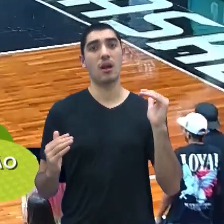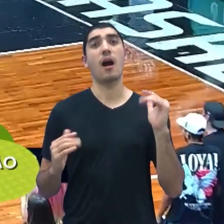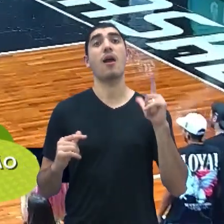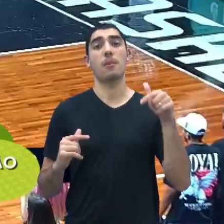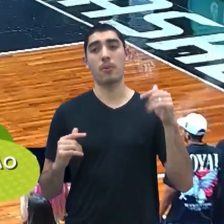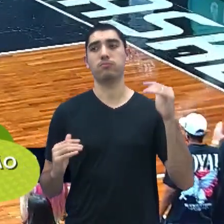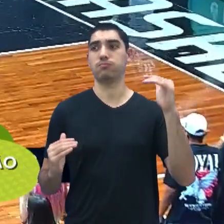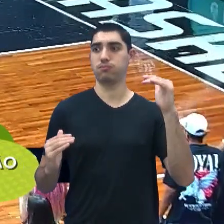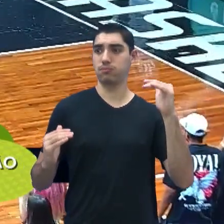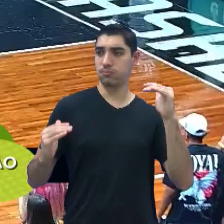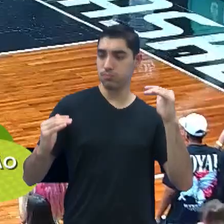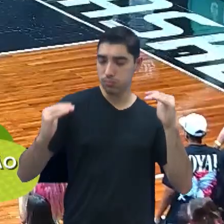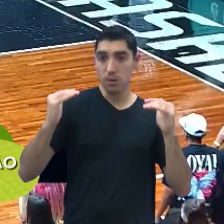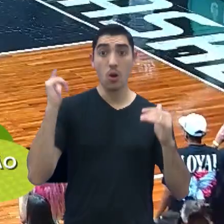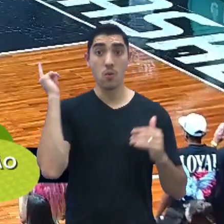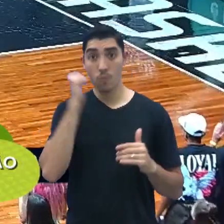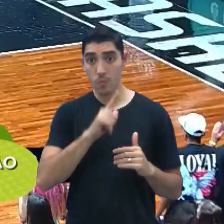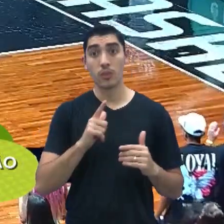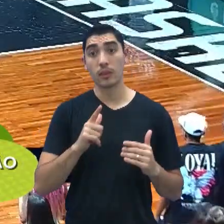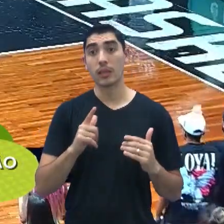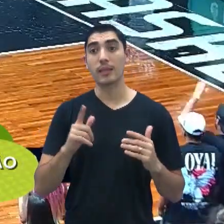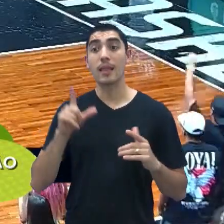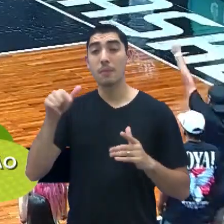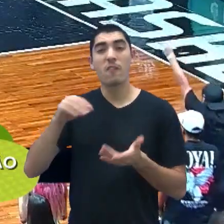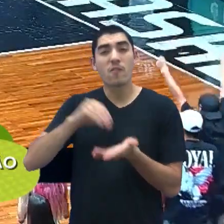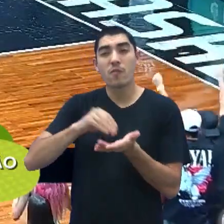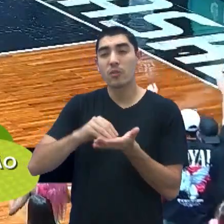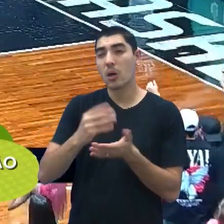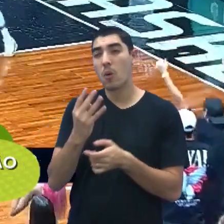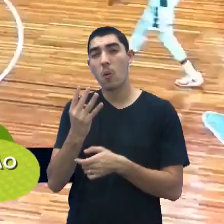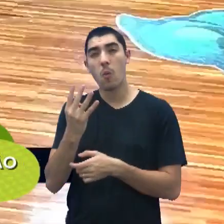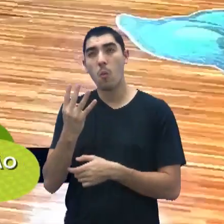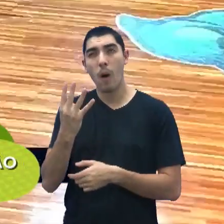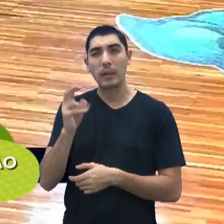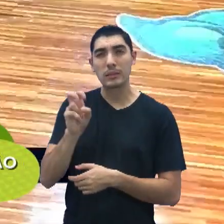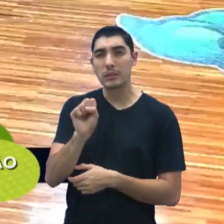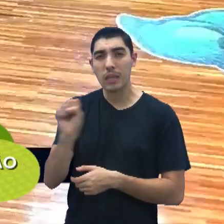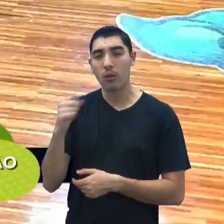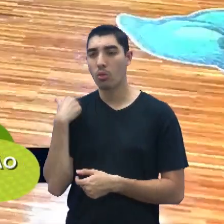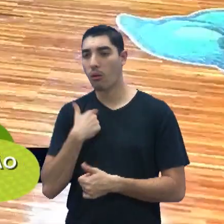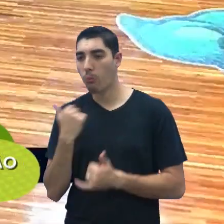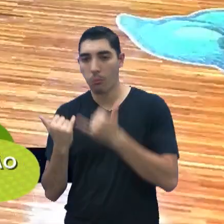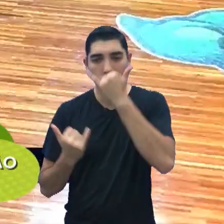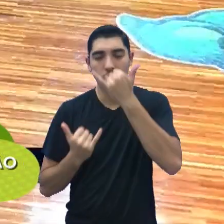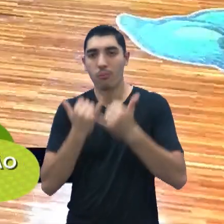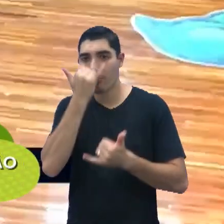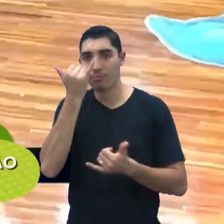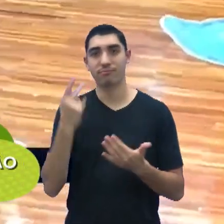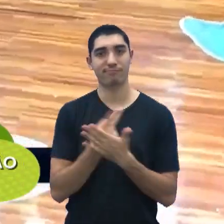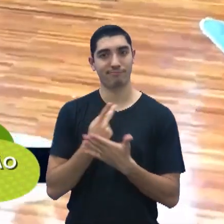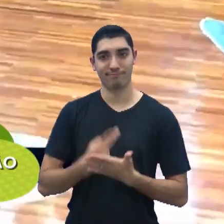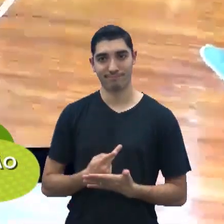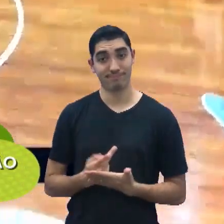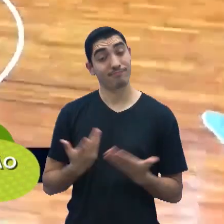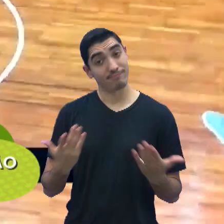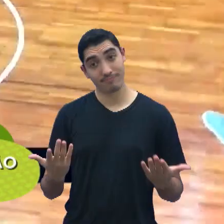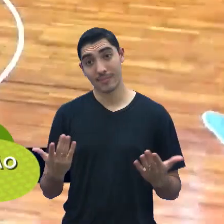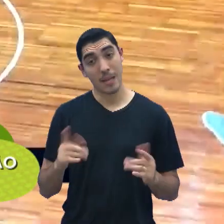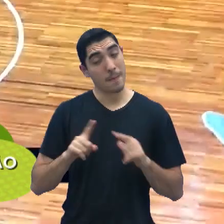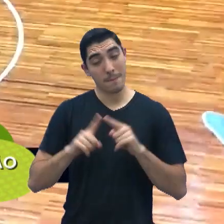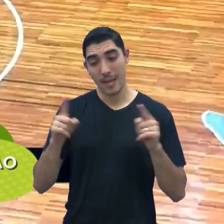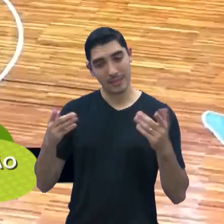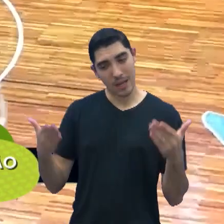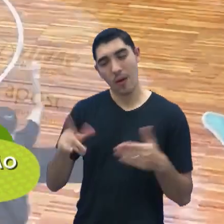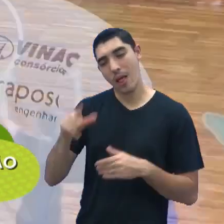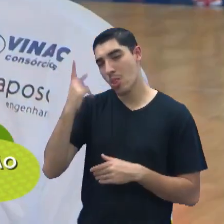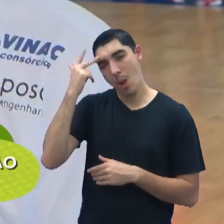jogo na mão, estava 4, 5 pontos, faltando alguns segundos e tivemos muitos erros nesse momento. Vamos ver, mas como essa fase é isso, essa fase é muita